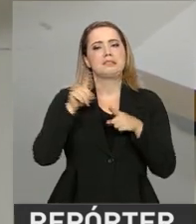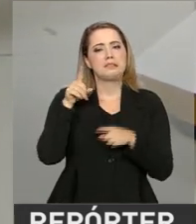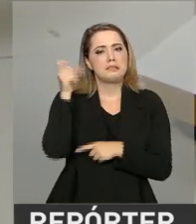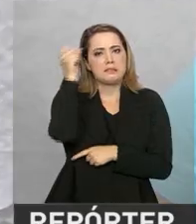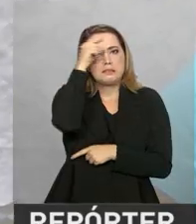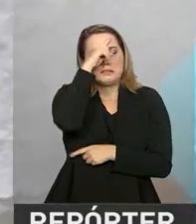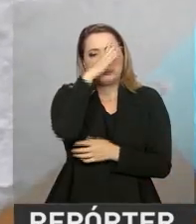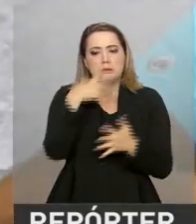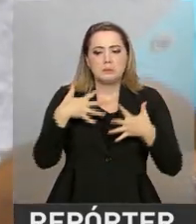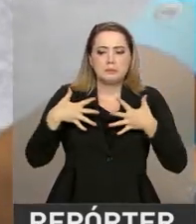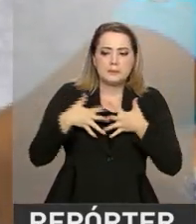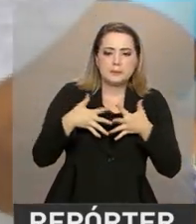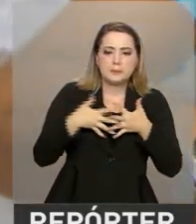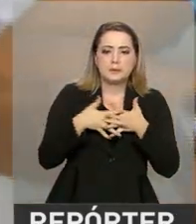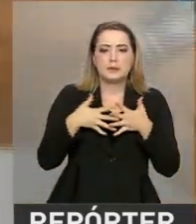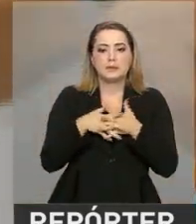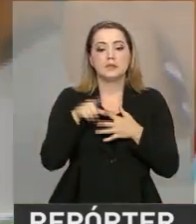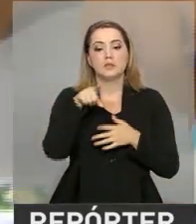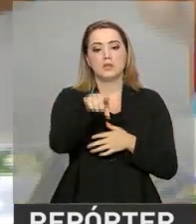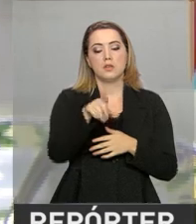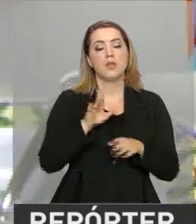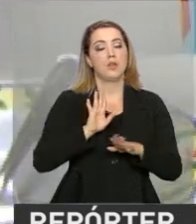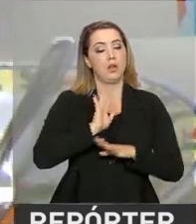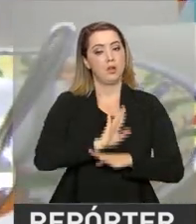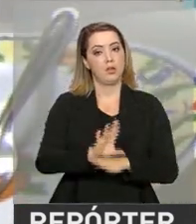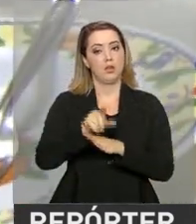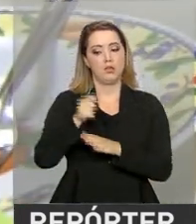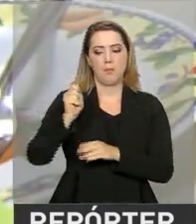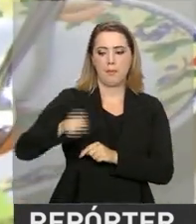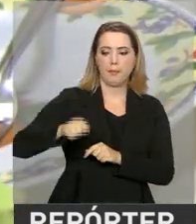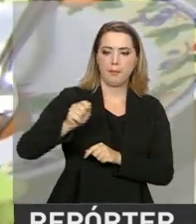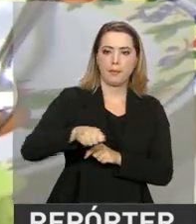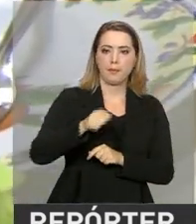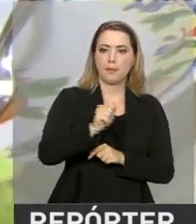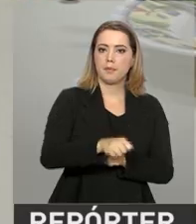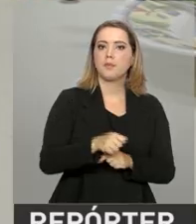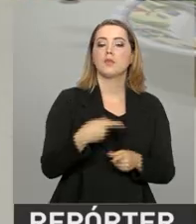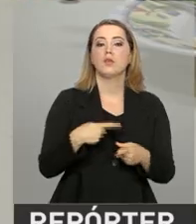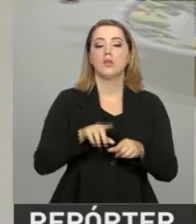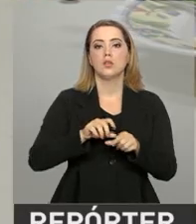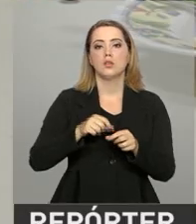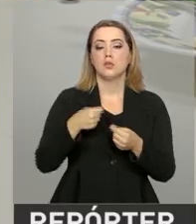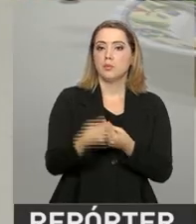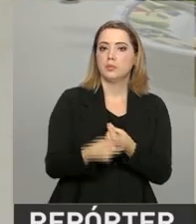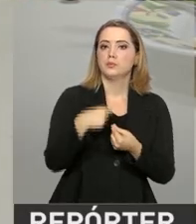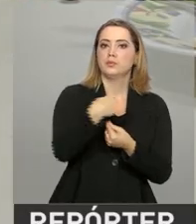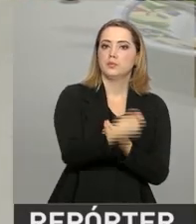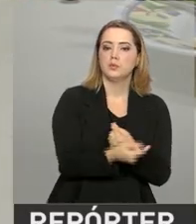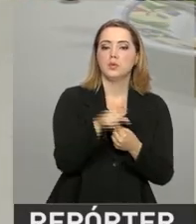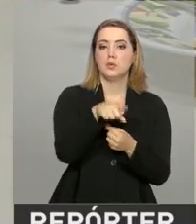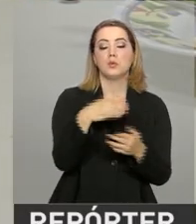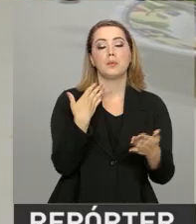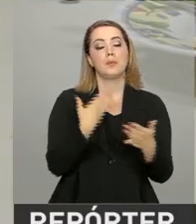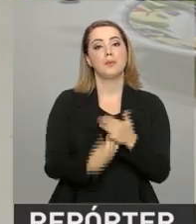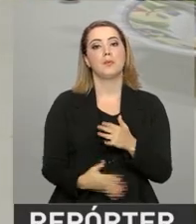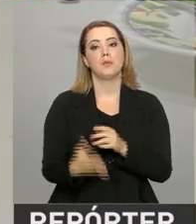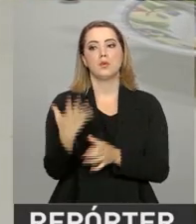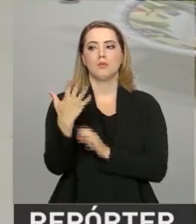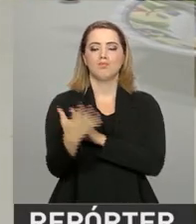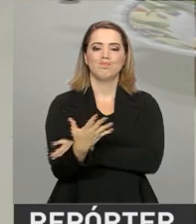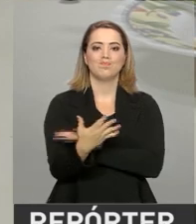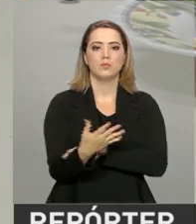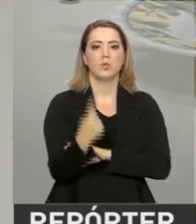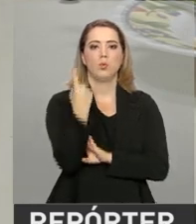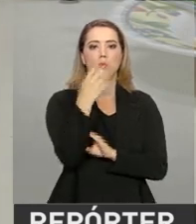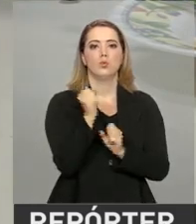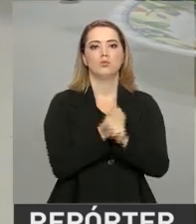complicado é com a ajuda de uma tábua da captada que ele descasca os alimentos tem sido assim desde que ele perdeu os movimentos do braço